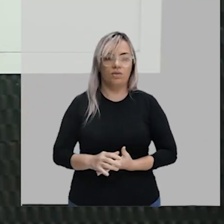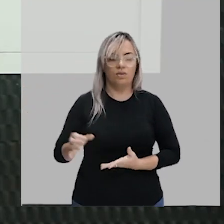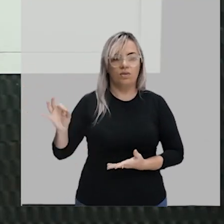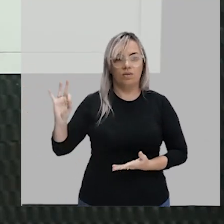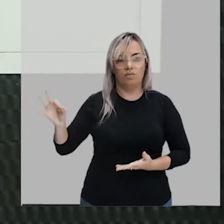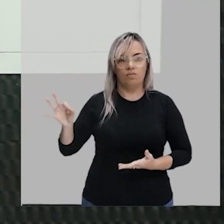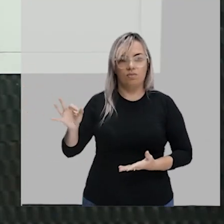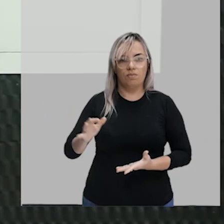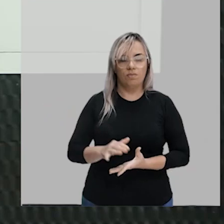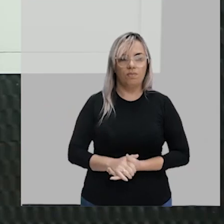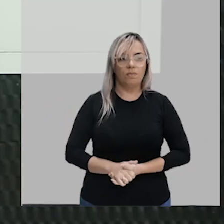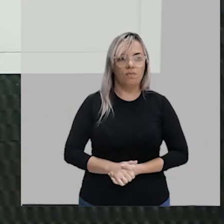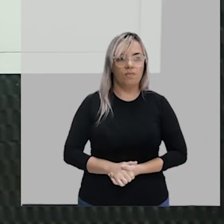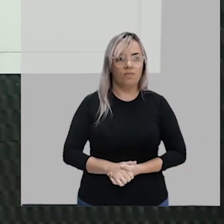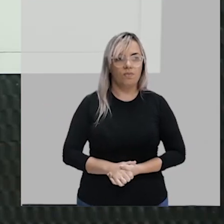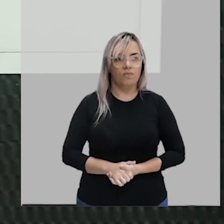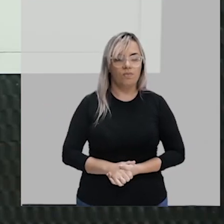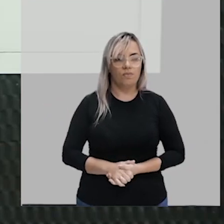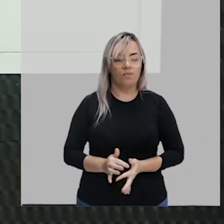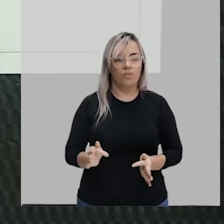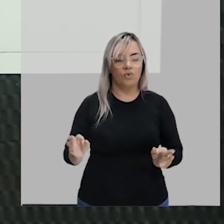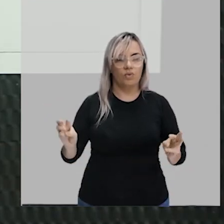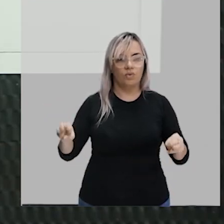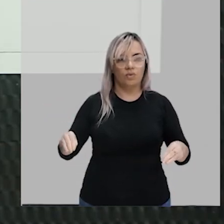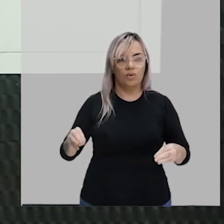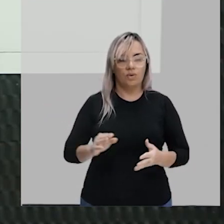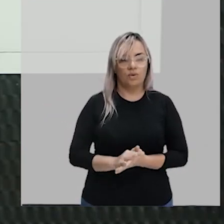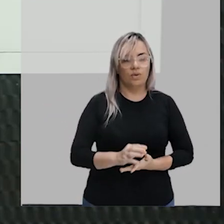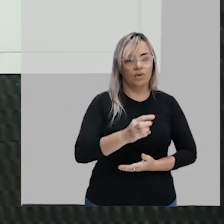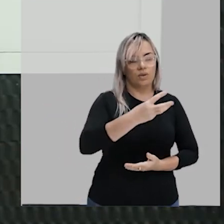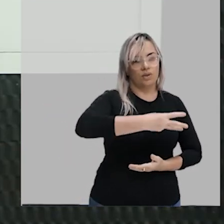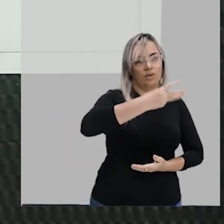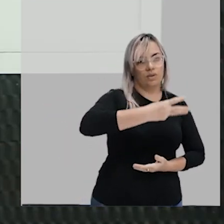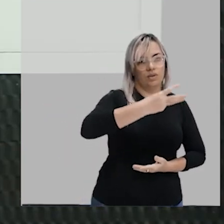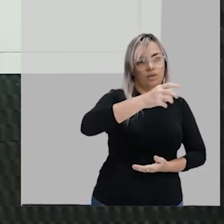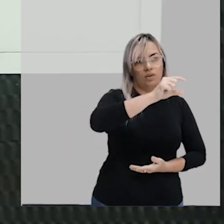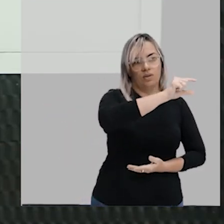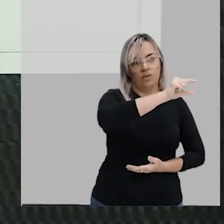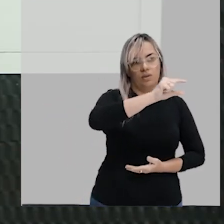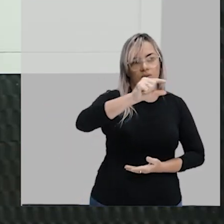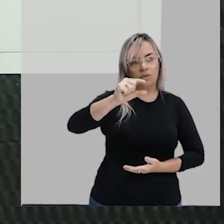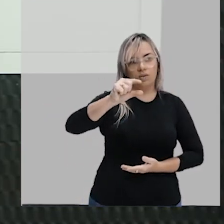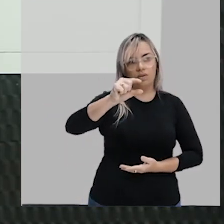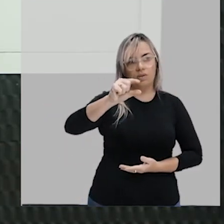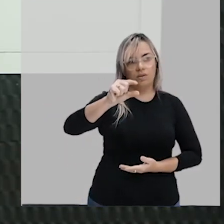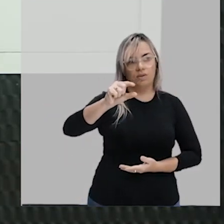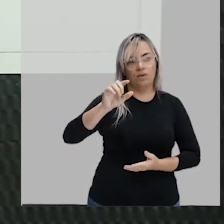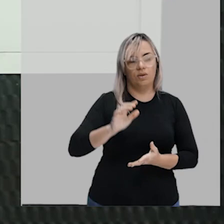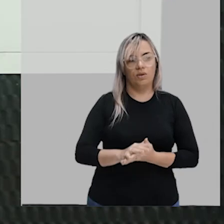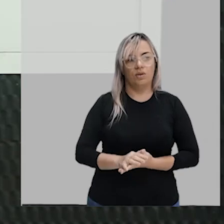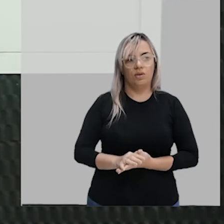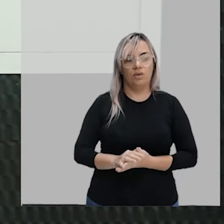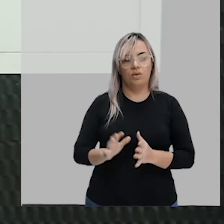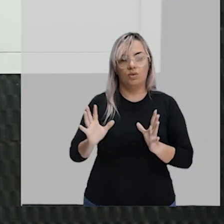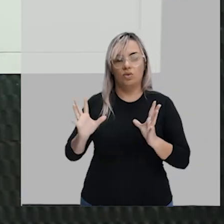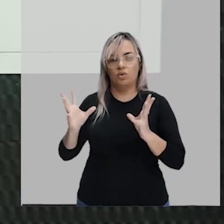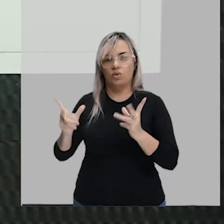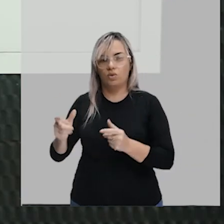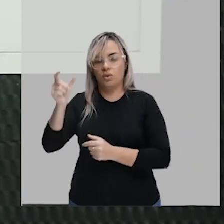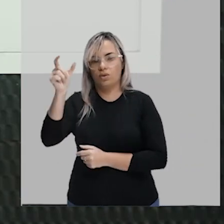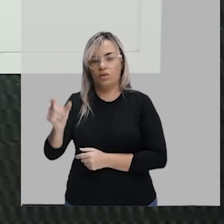Certo? Por último, agora, a terceira linha, fazer o mesmo processo. Então, vai ficar